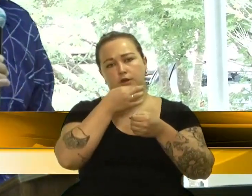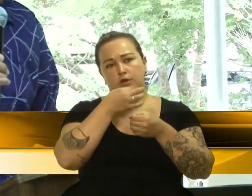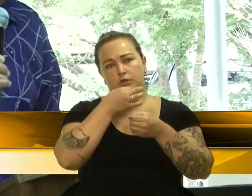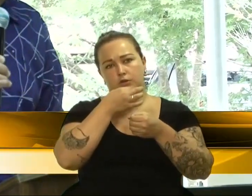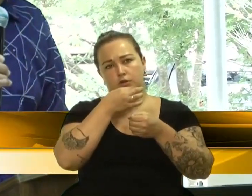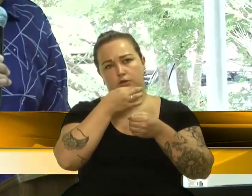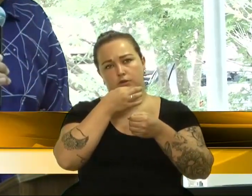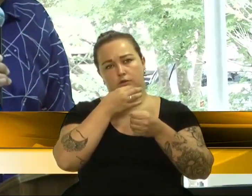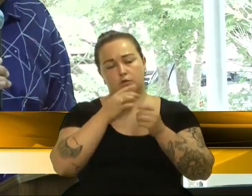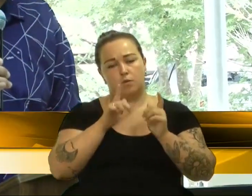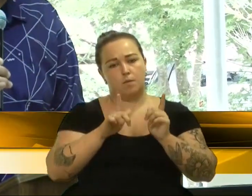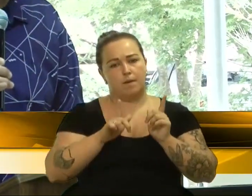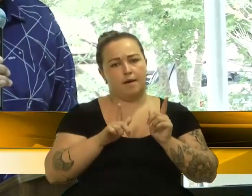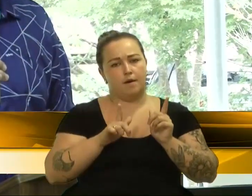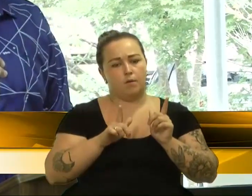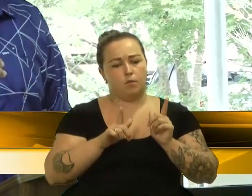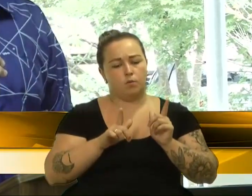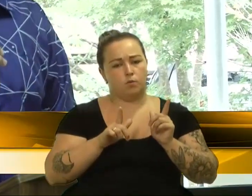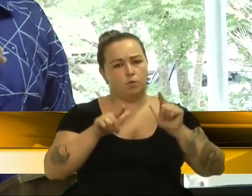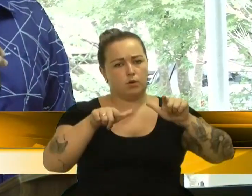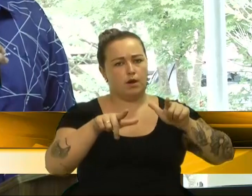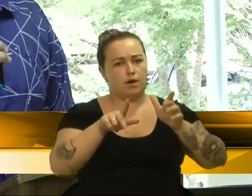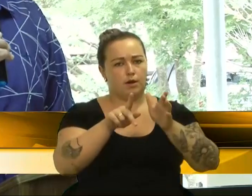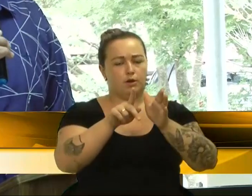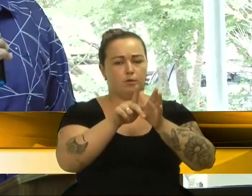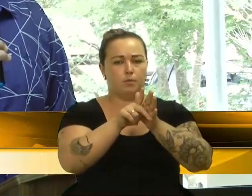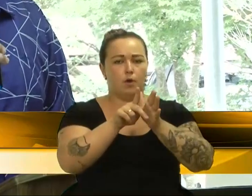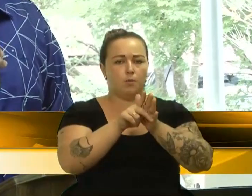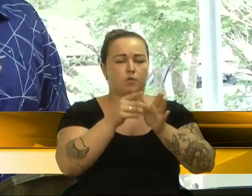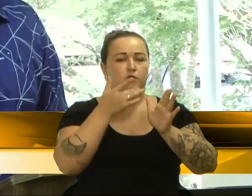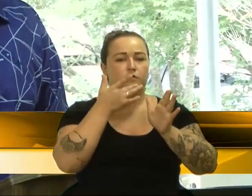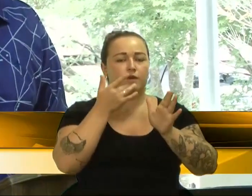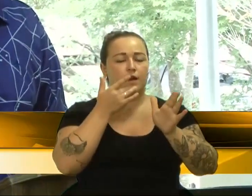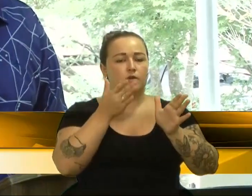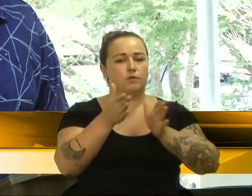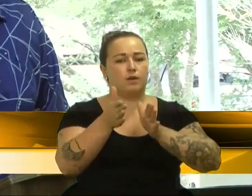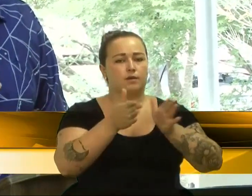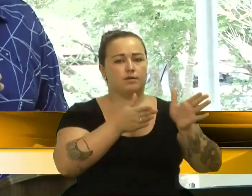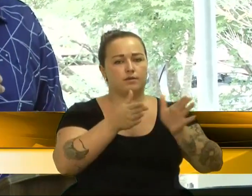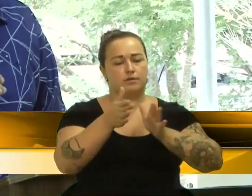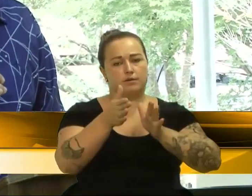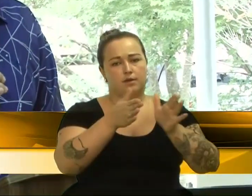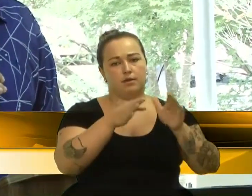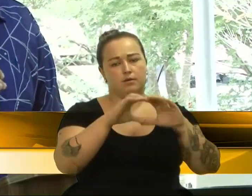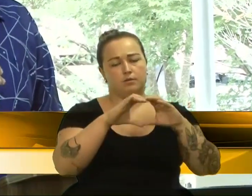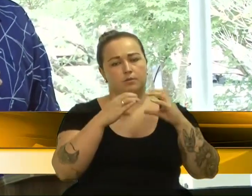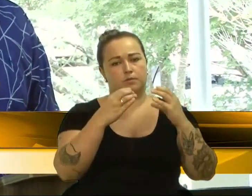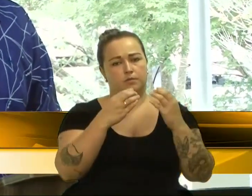local central de acesso fácil para a nossa comunidade. Vereador Surge.